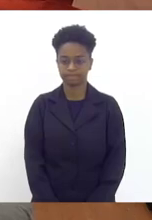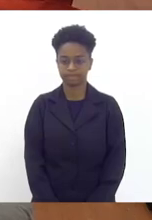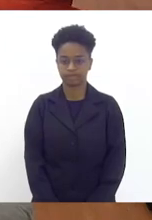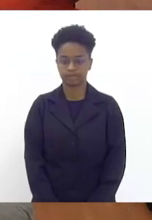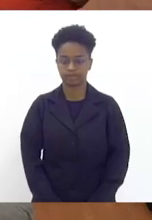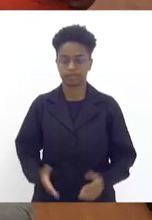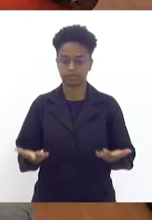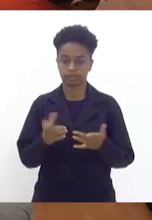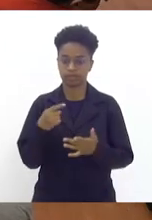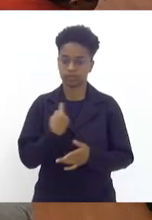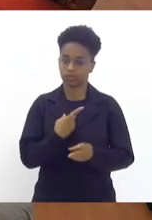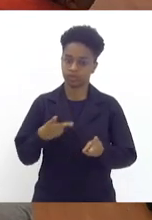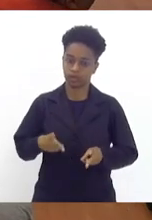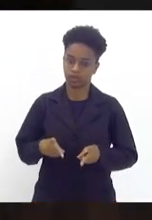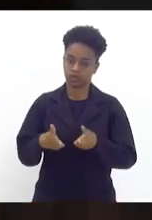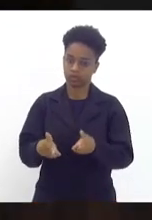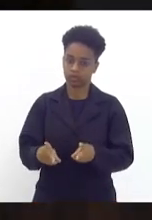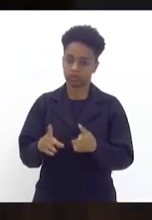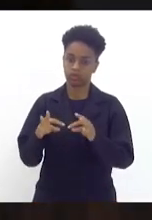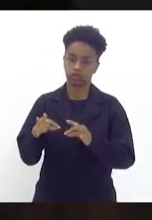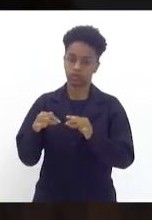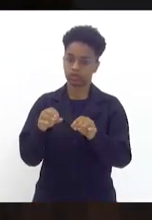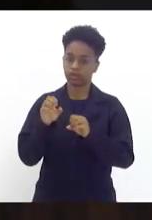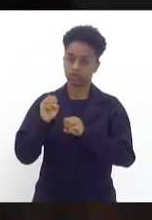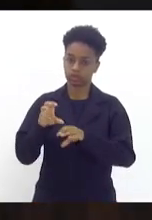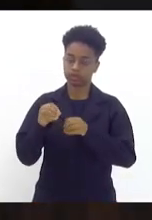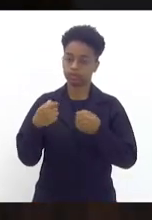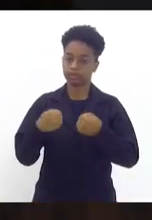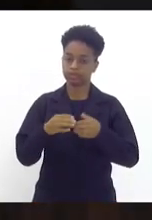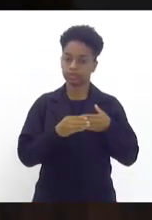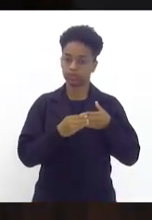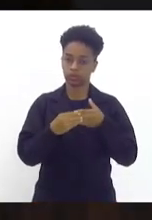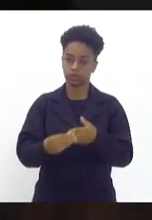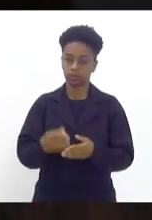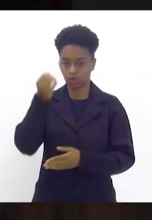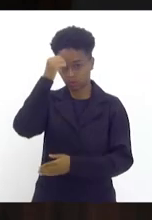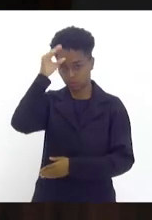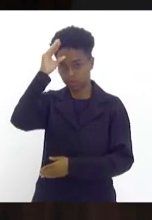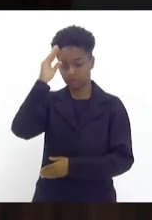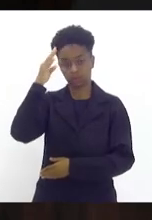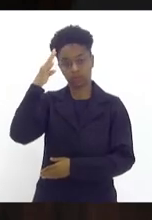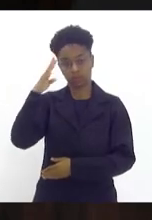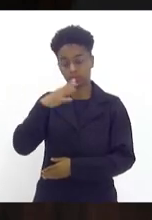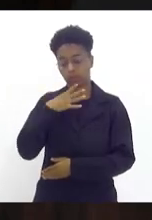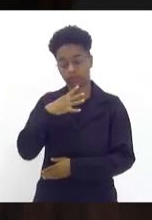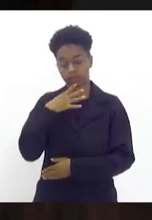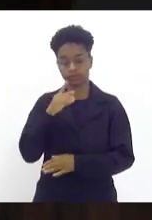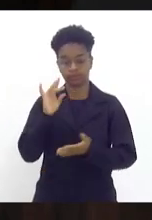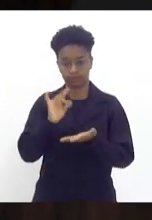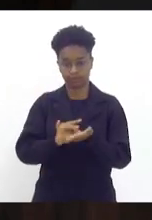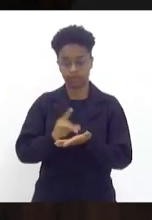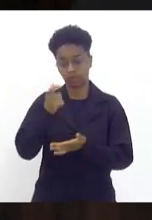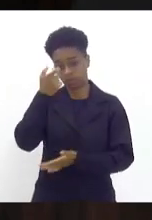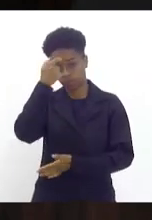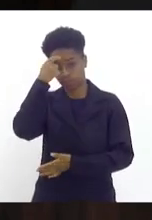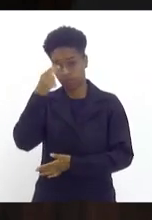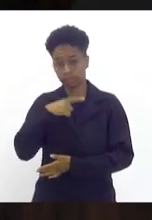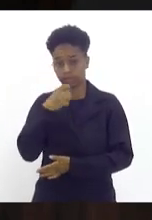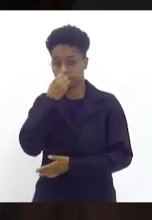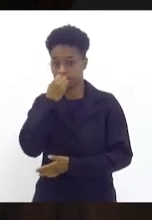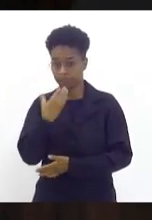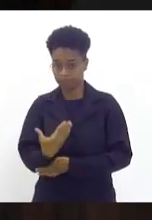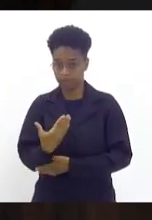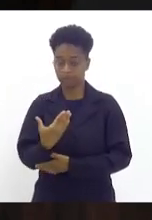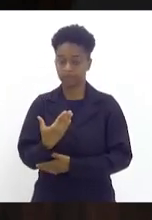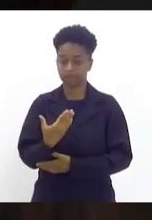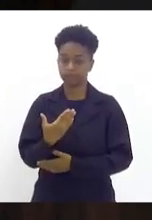Dando continuidade, toda educação precisa ser conduzida para o conhecimento da verdade. Uma consciência de que existe o bem,